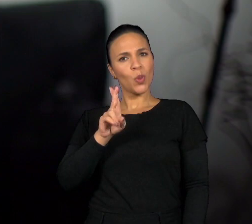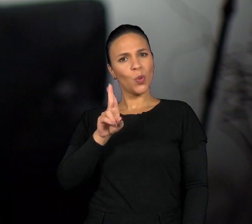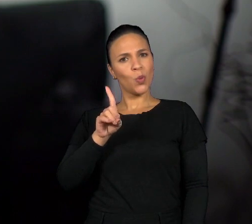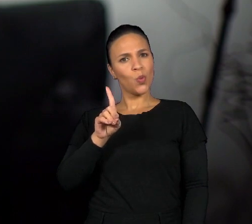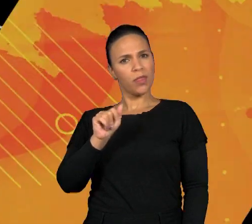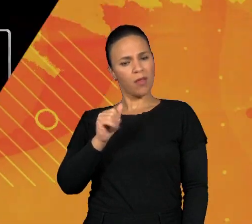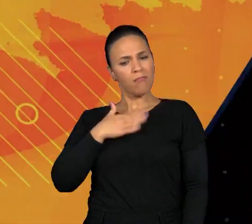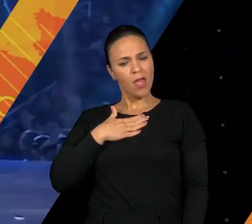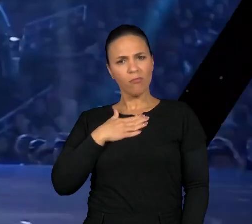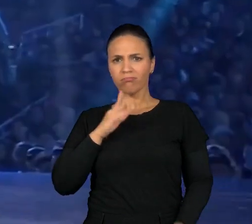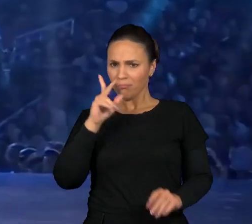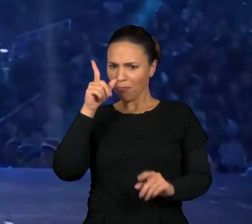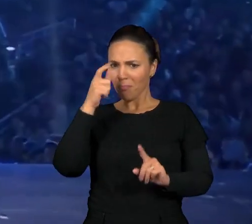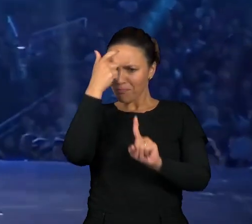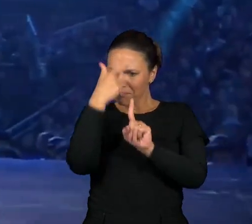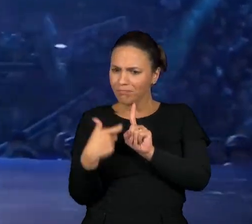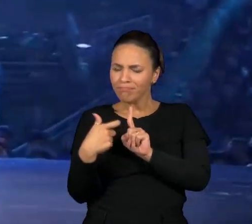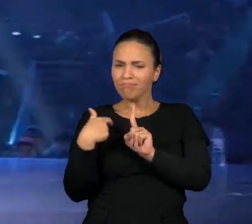dessa Dorothy.